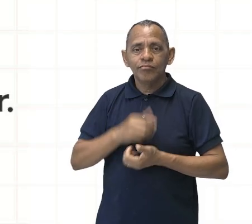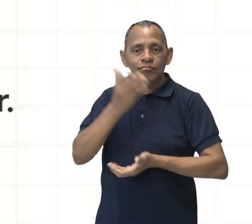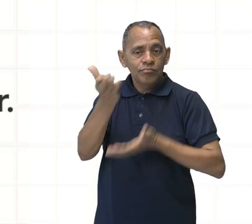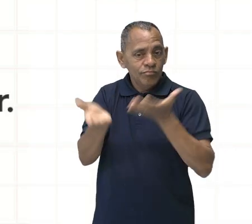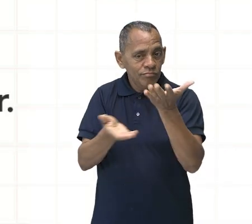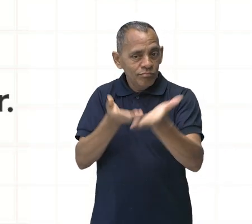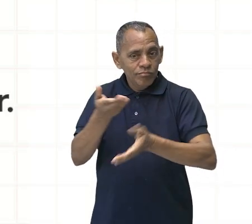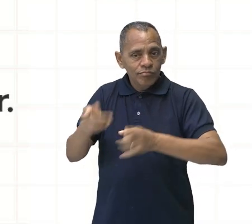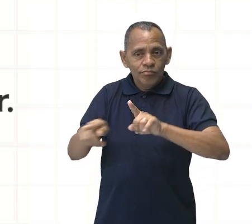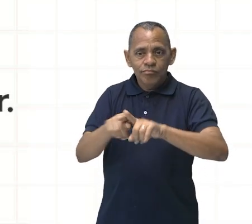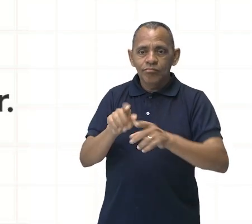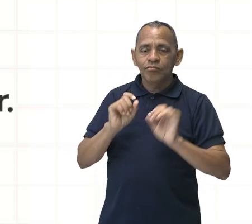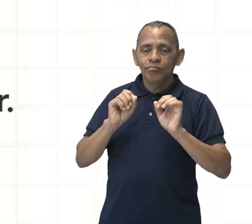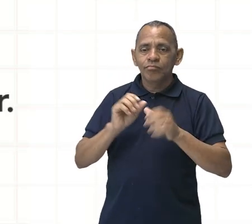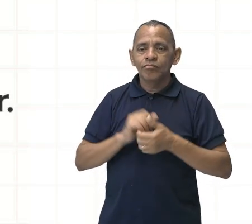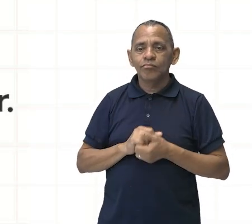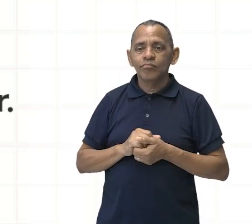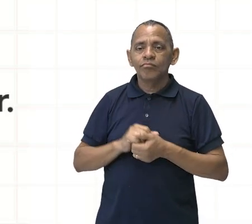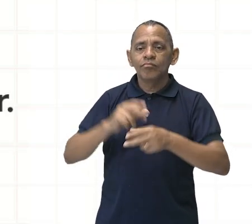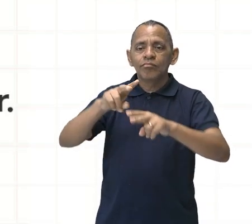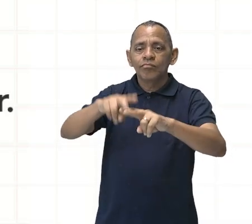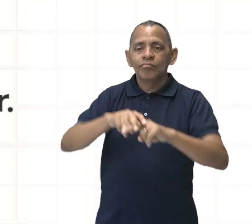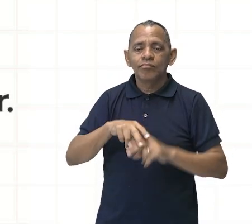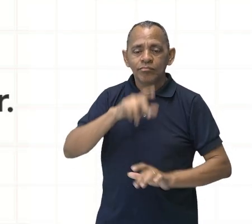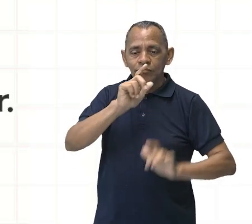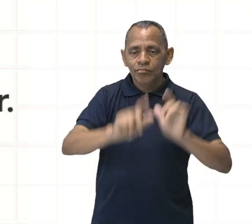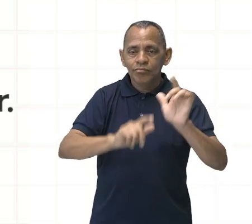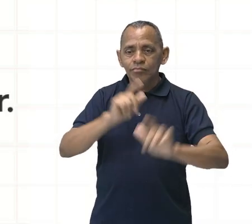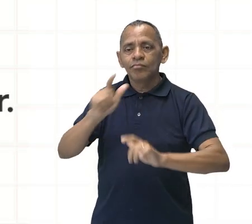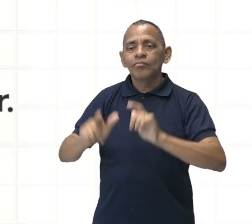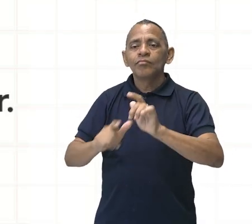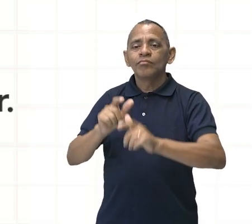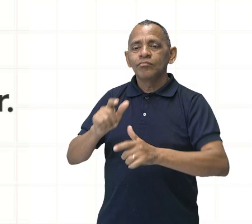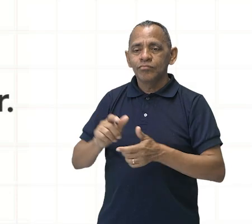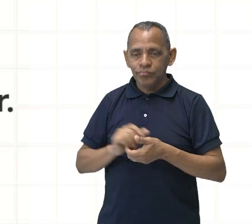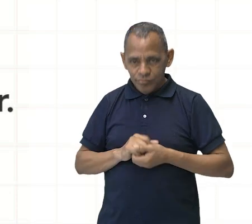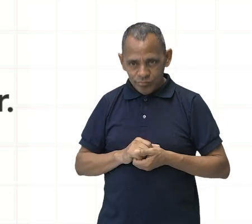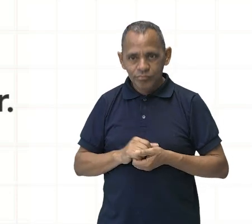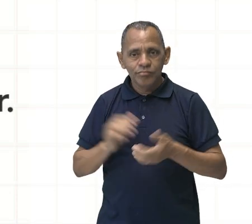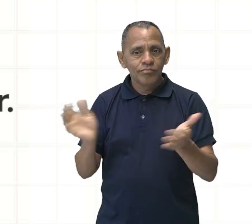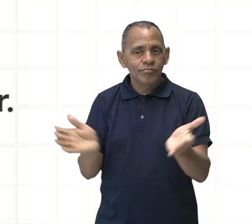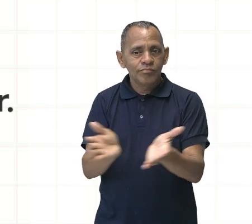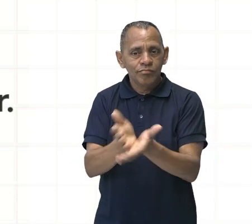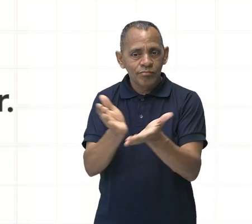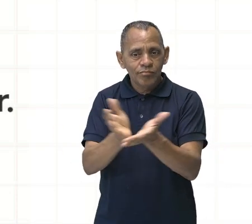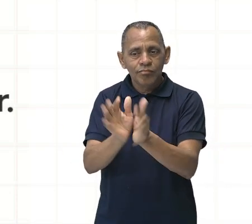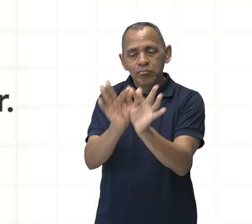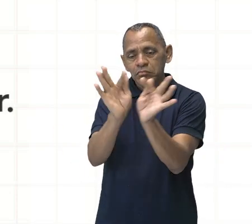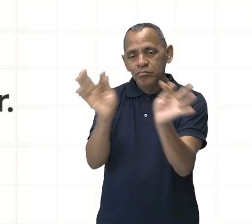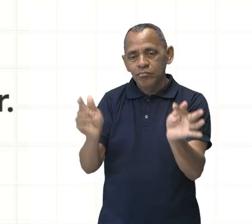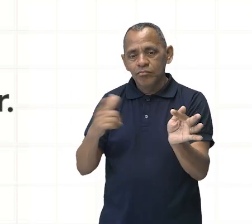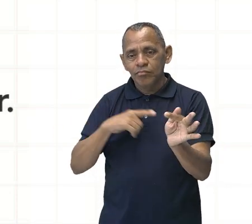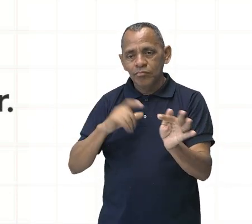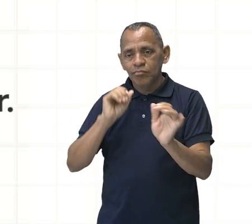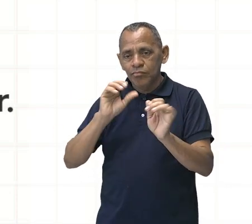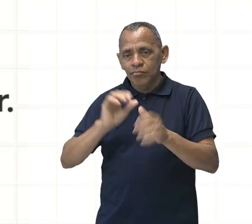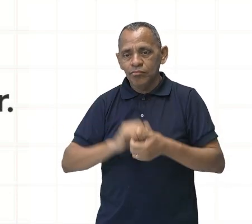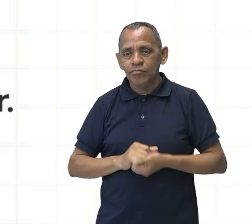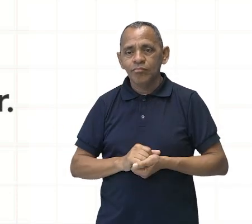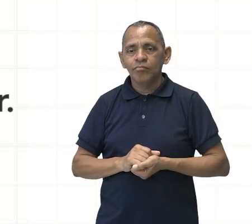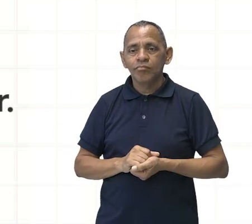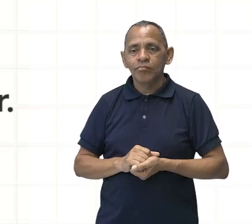assistência para as populações mais vulneráveis. Assim também, como a questão de